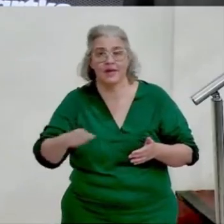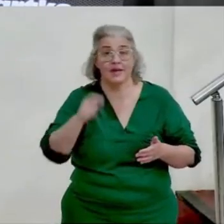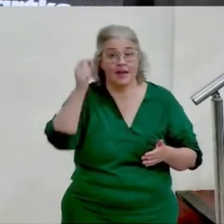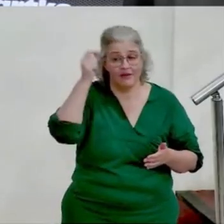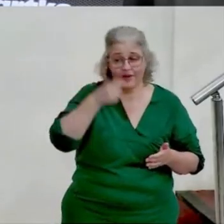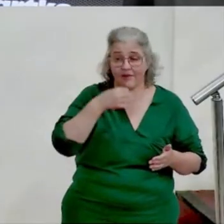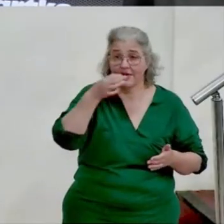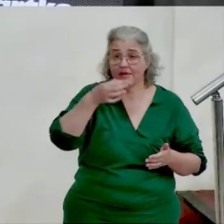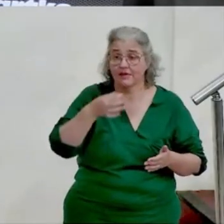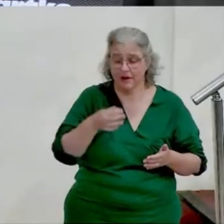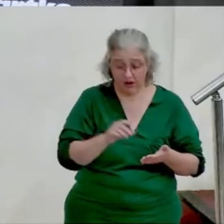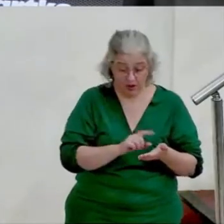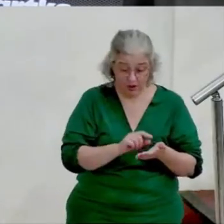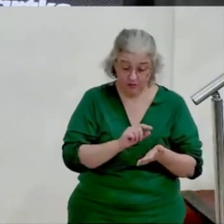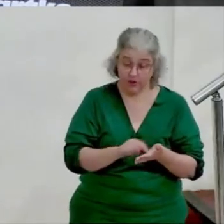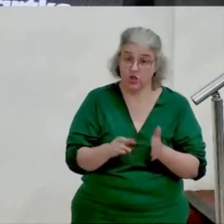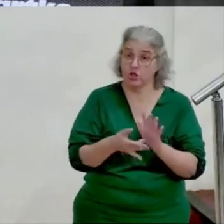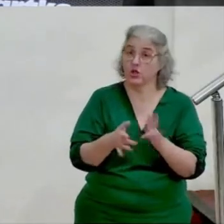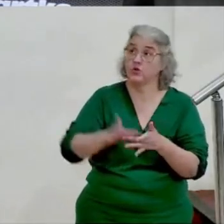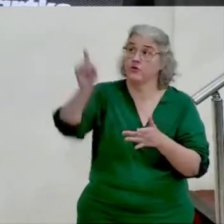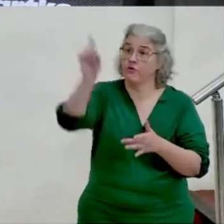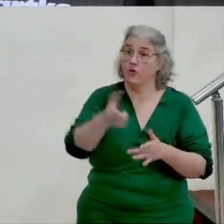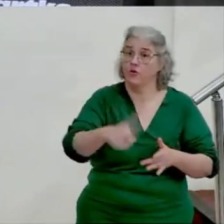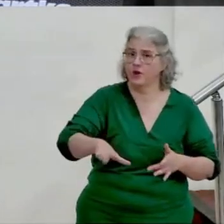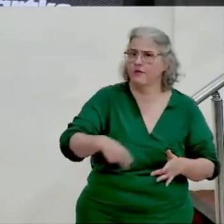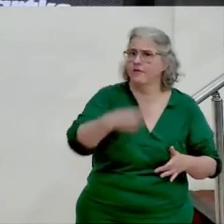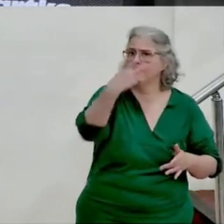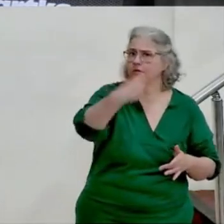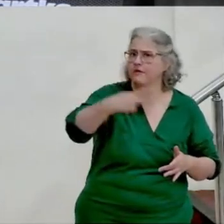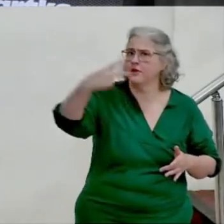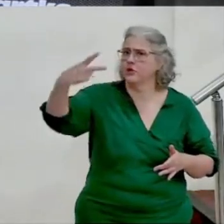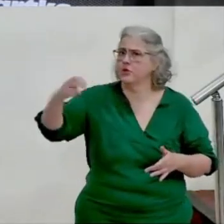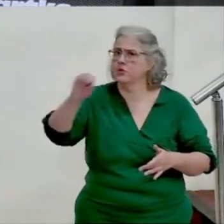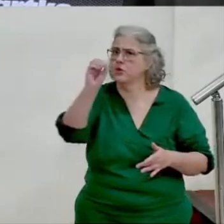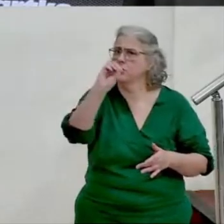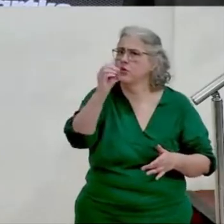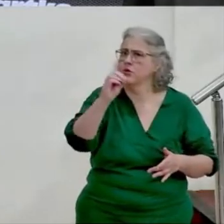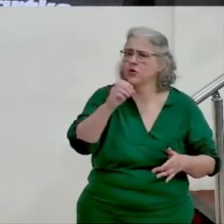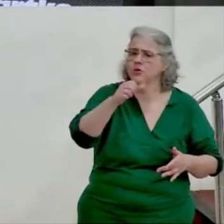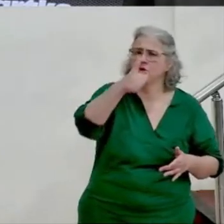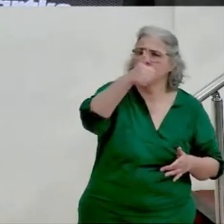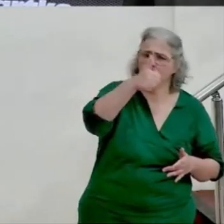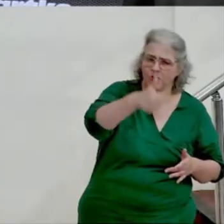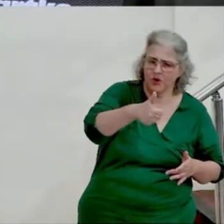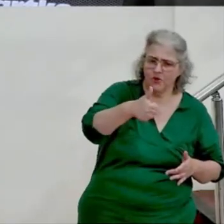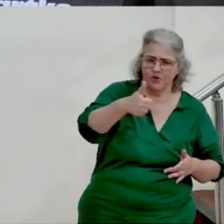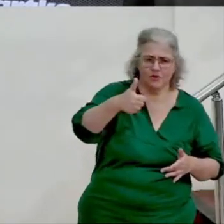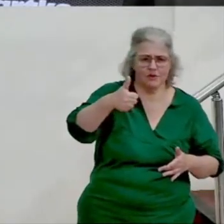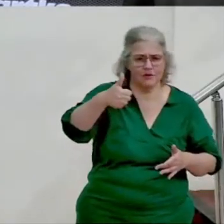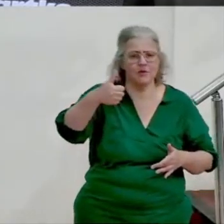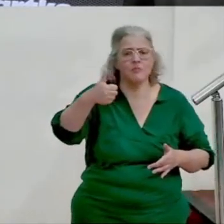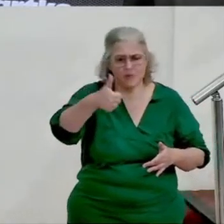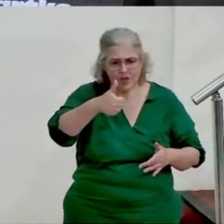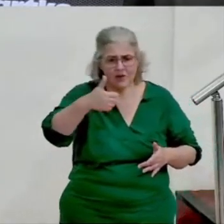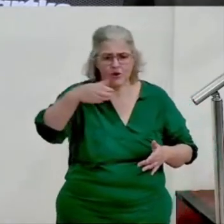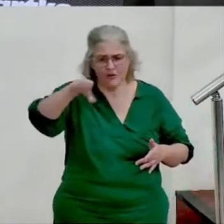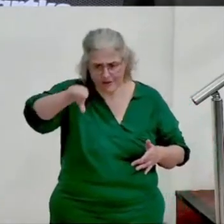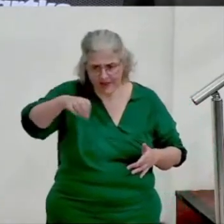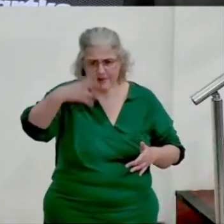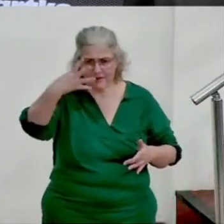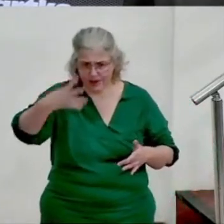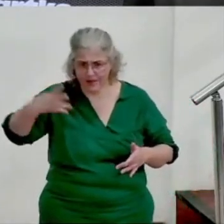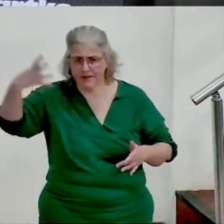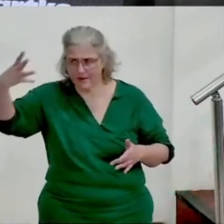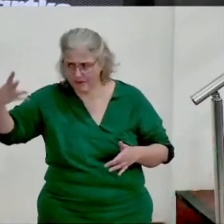de outubro de 1844, bem específico, nesse dia Jesus vai voltar.